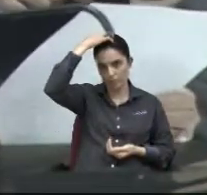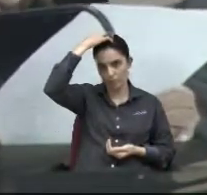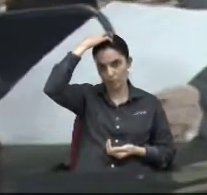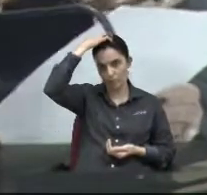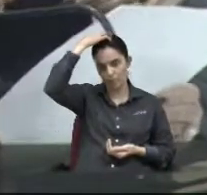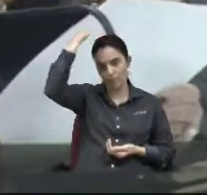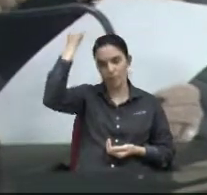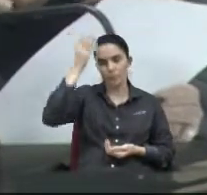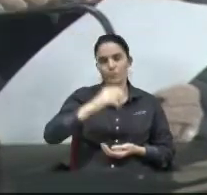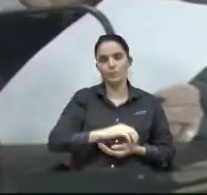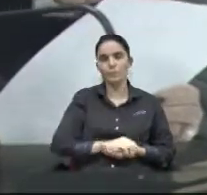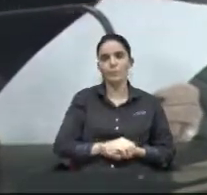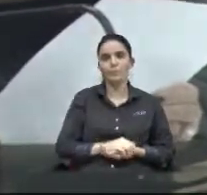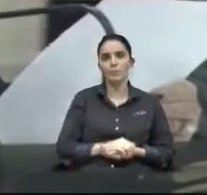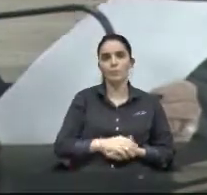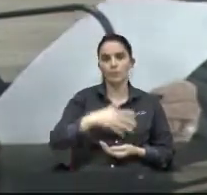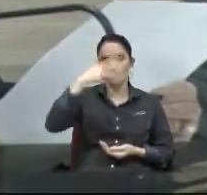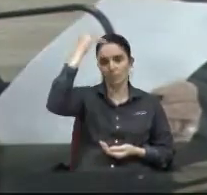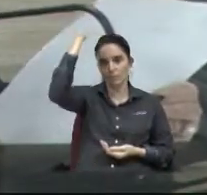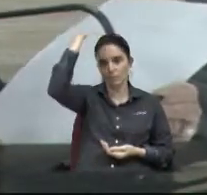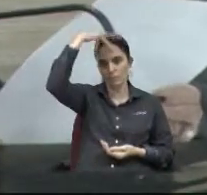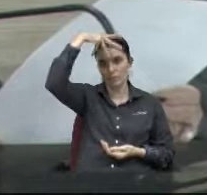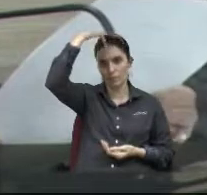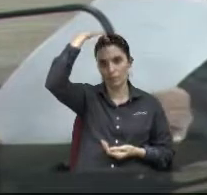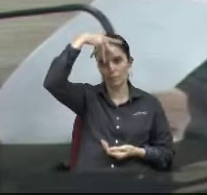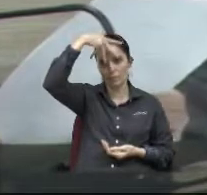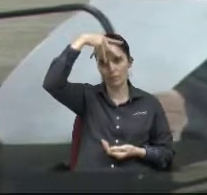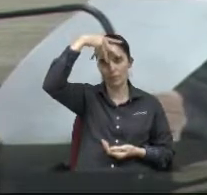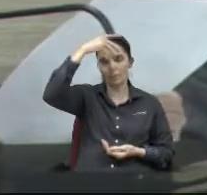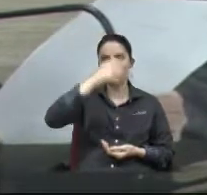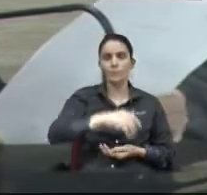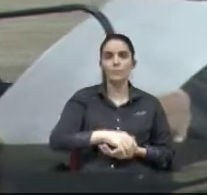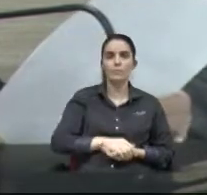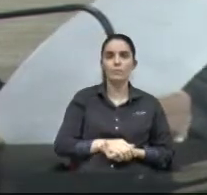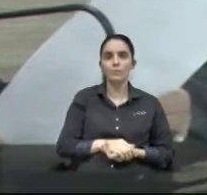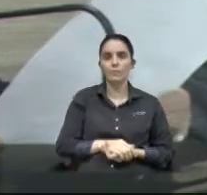Souza, Érica Cristina Tanque Moia,